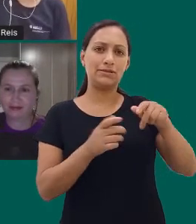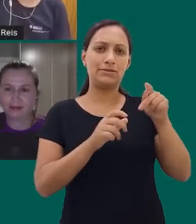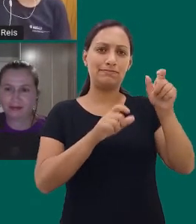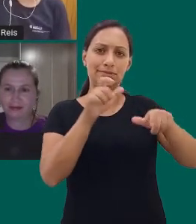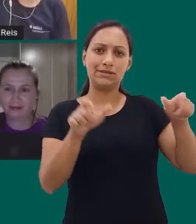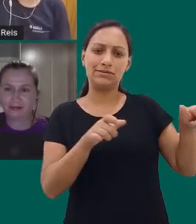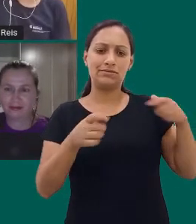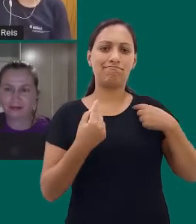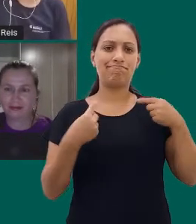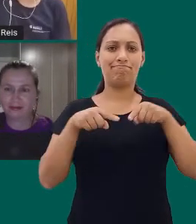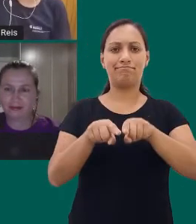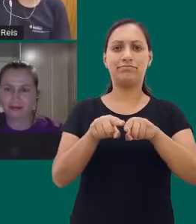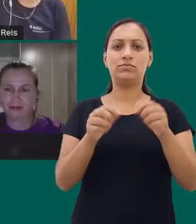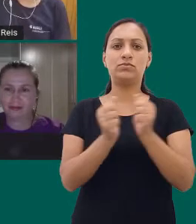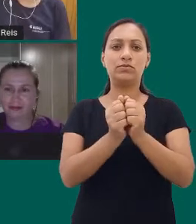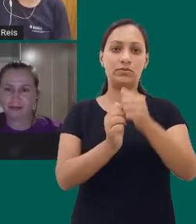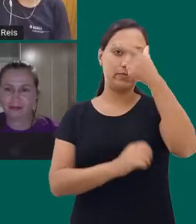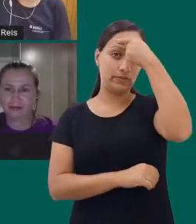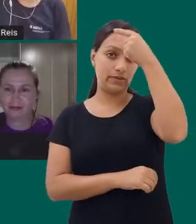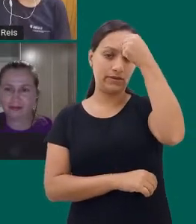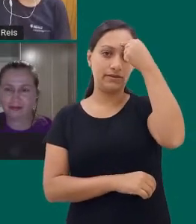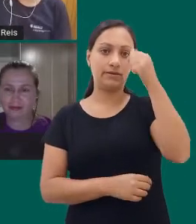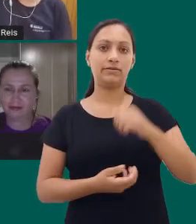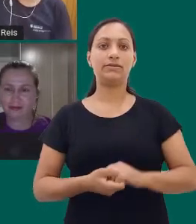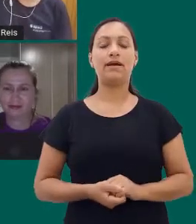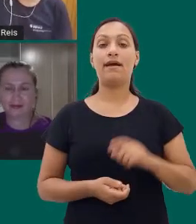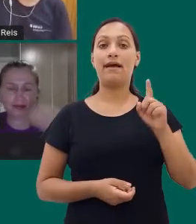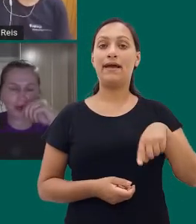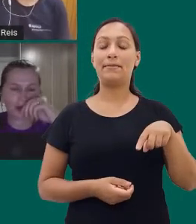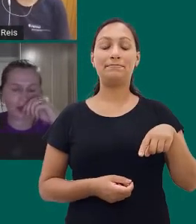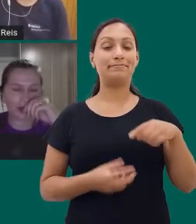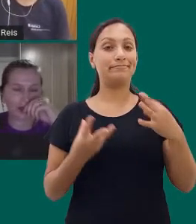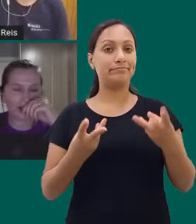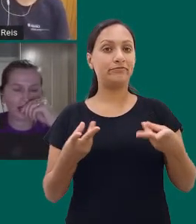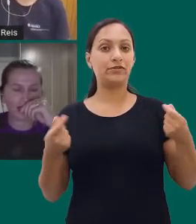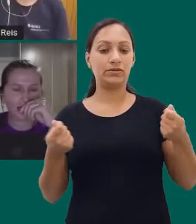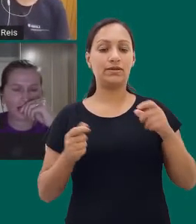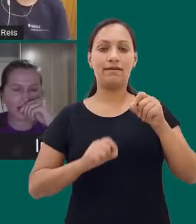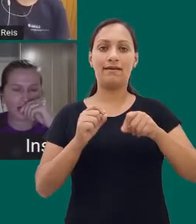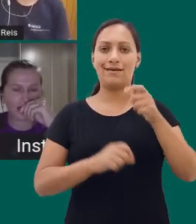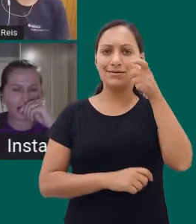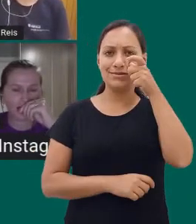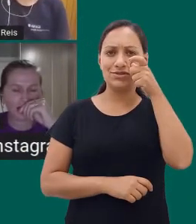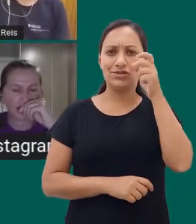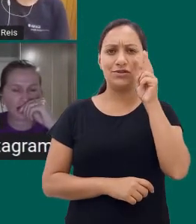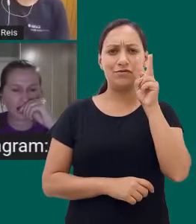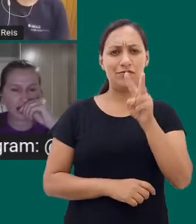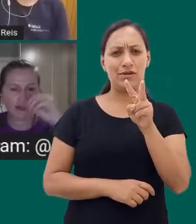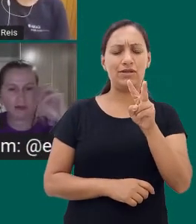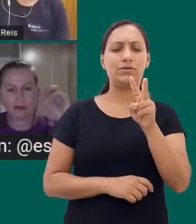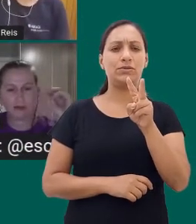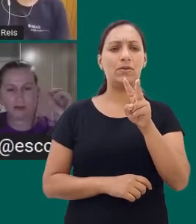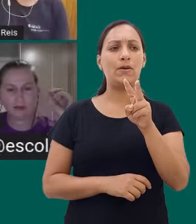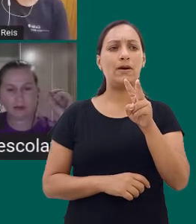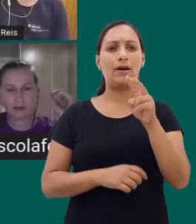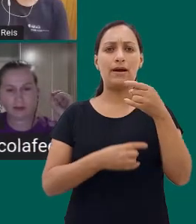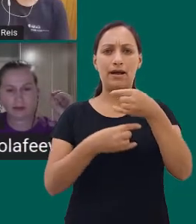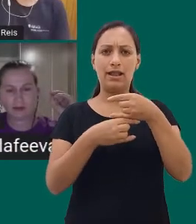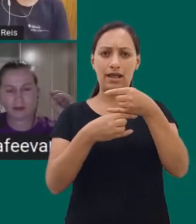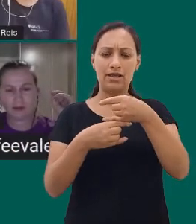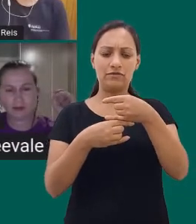essa parceria com a universidade que é um negócio, sim, fenomenal, que quem está vendo a live e está pensando em se decidir por alguma